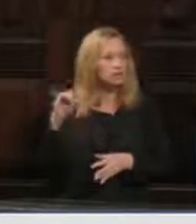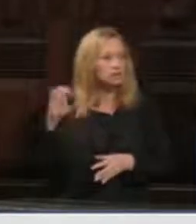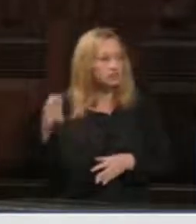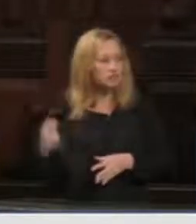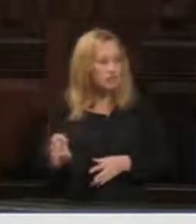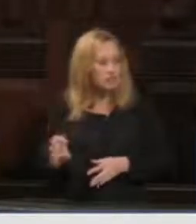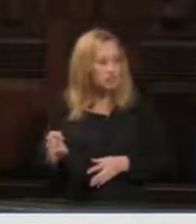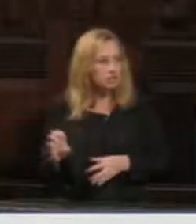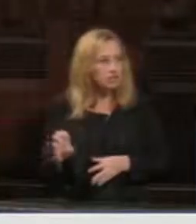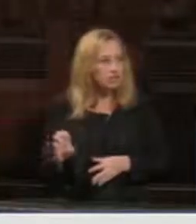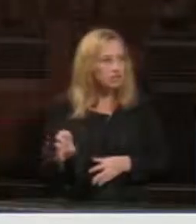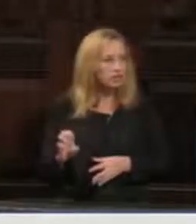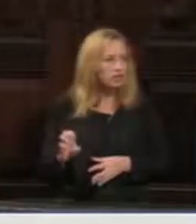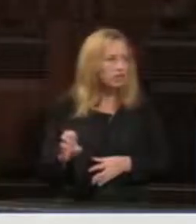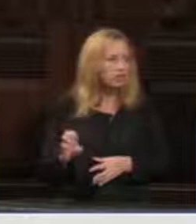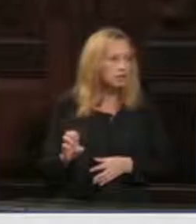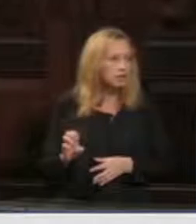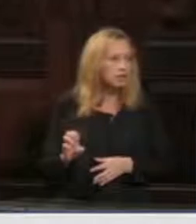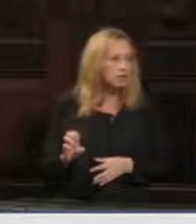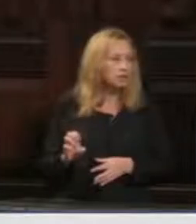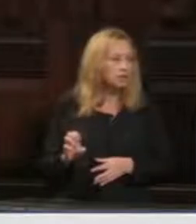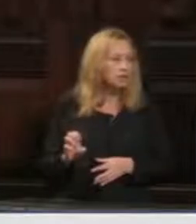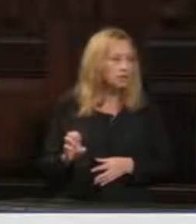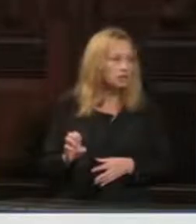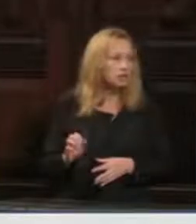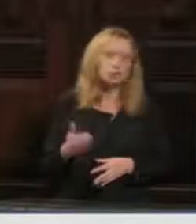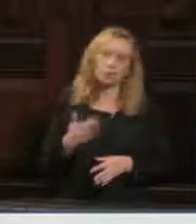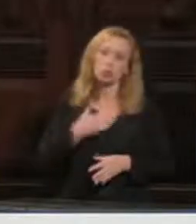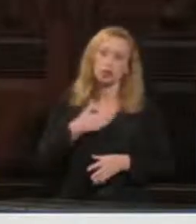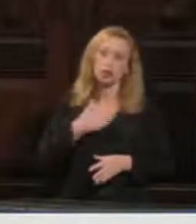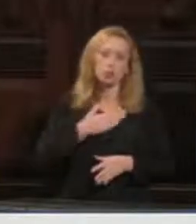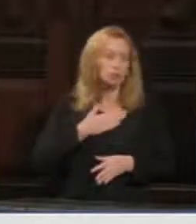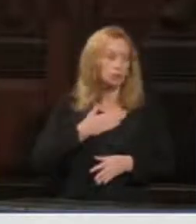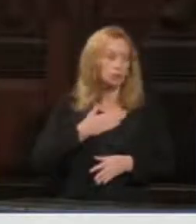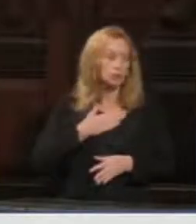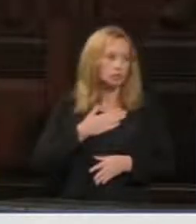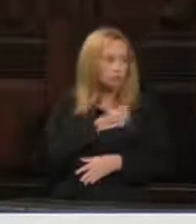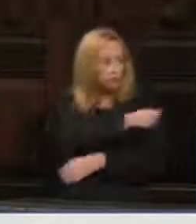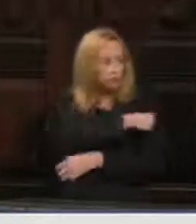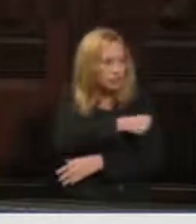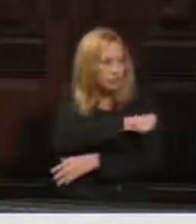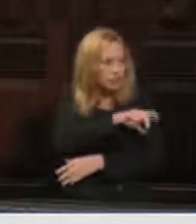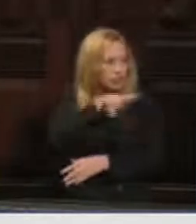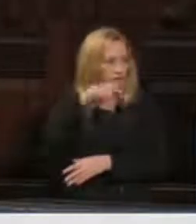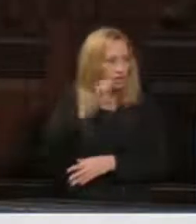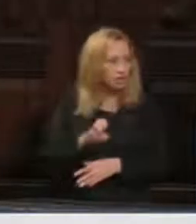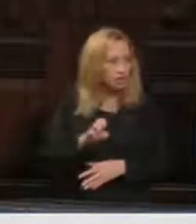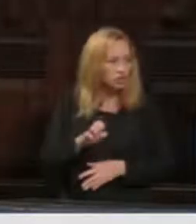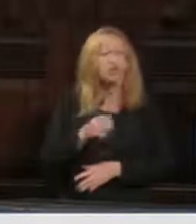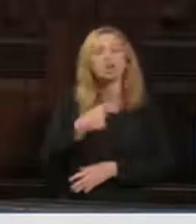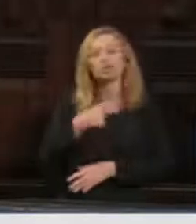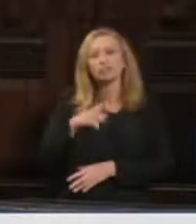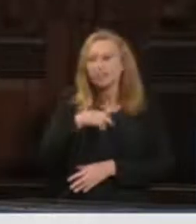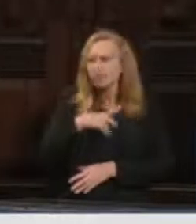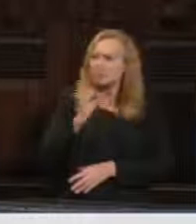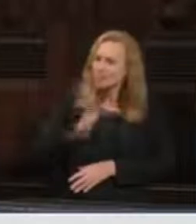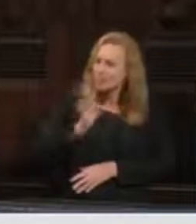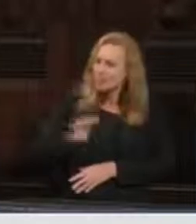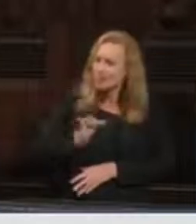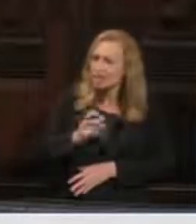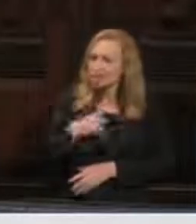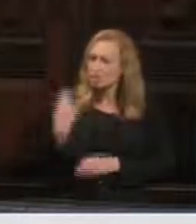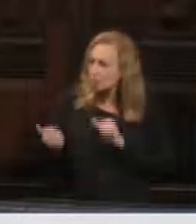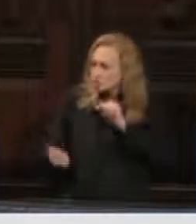da comissão, né, que ficou comigo, enfermeira Rejane, e que eu tenho certeza que nós